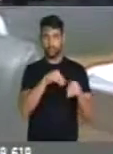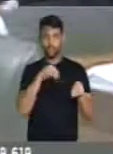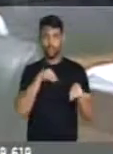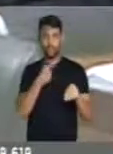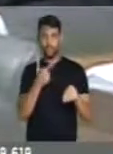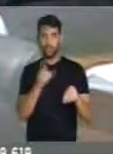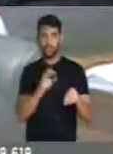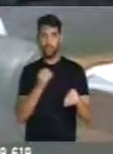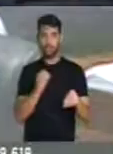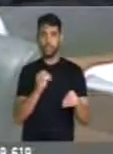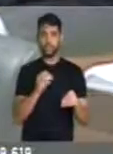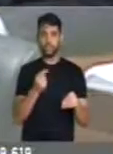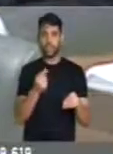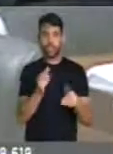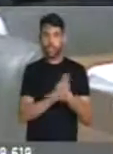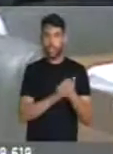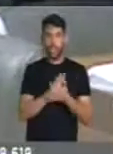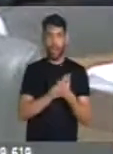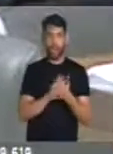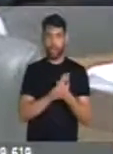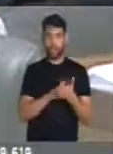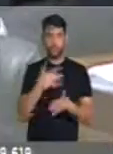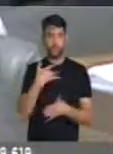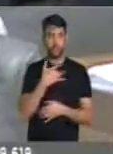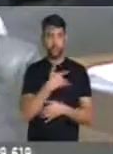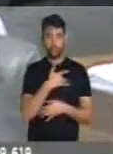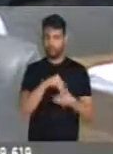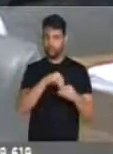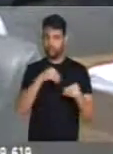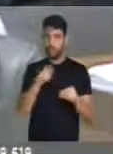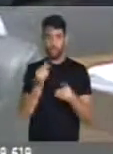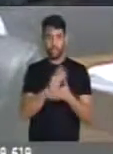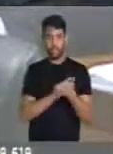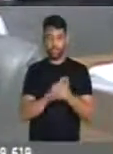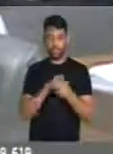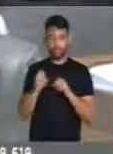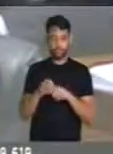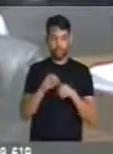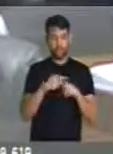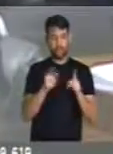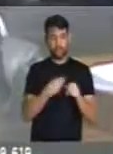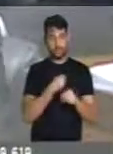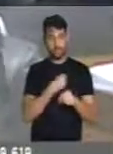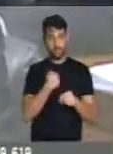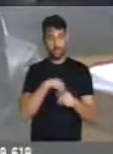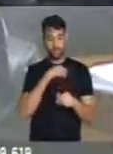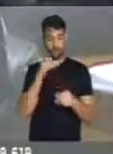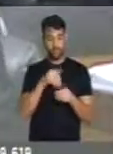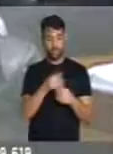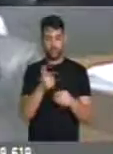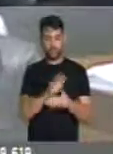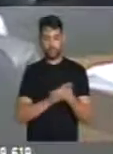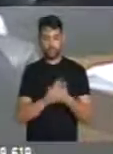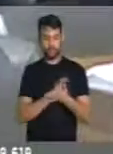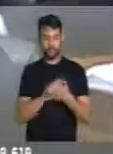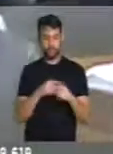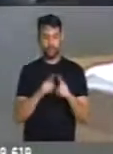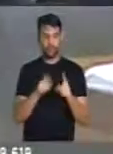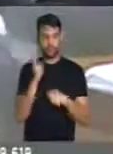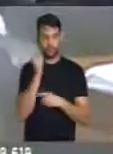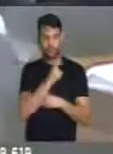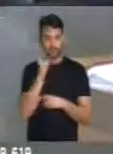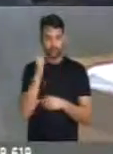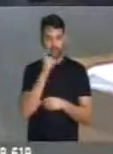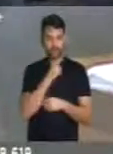nenhum centavo da saúde, nenhum centavo da educação. Se fosse assim, nós não votaríamos. Mas